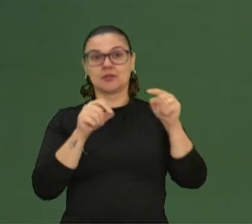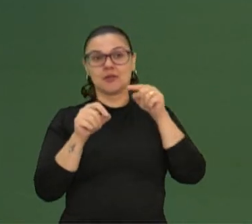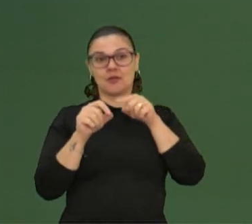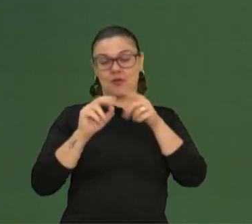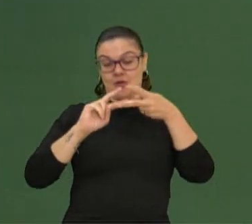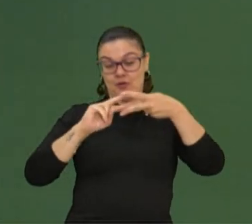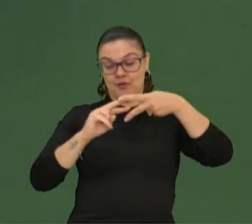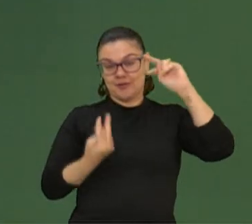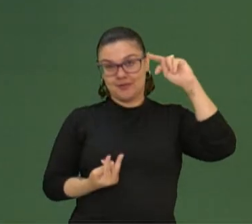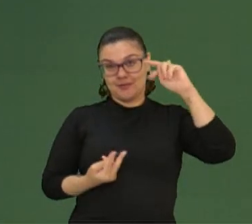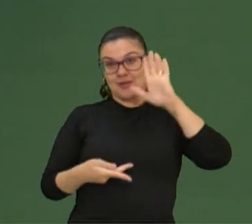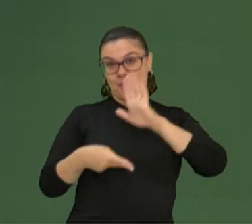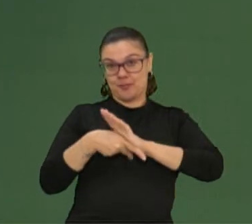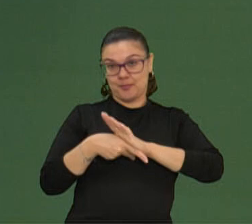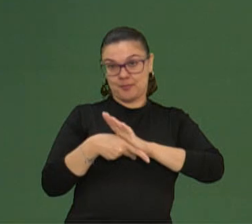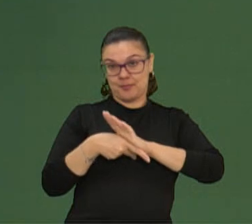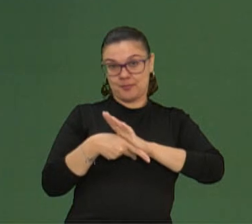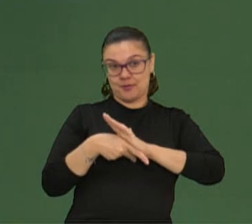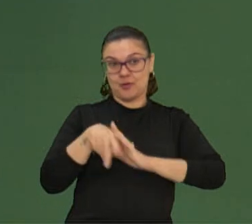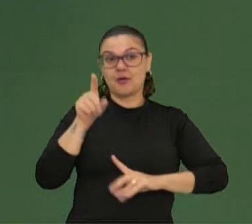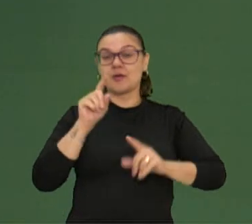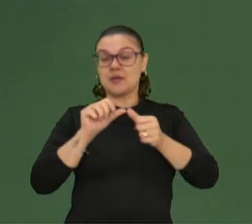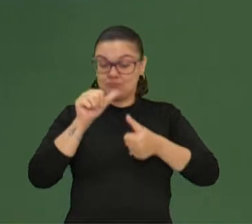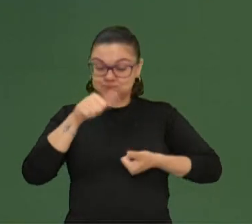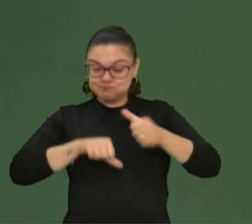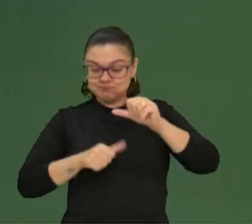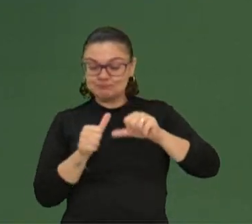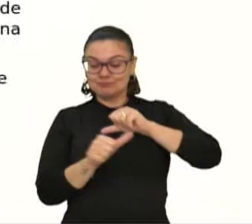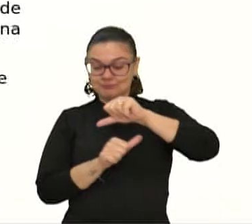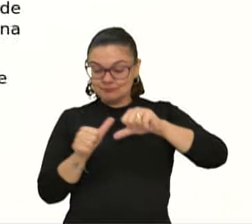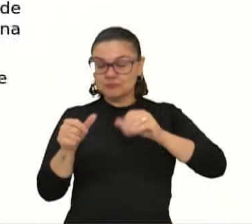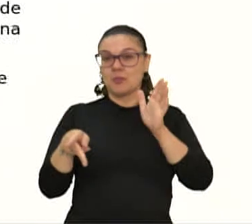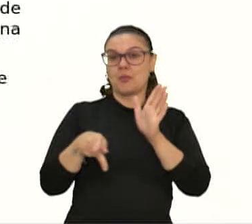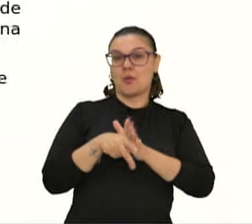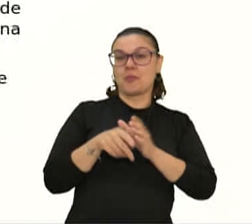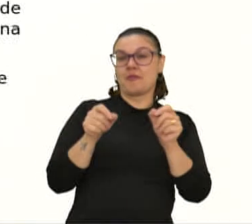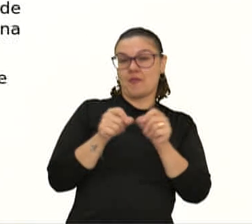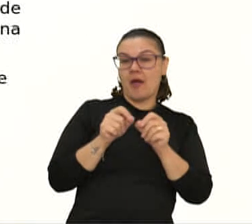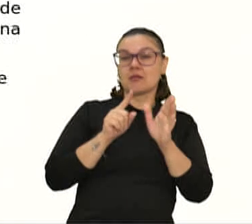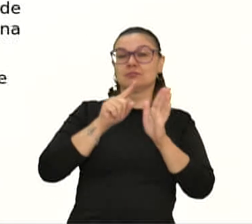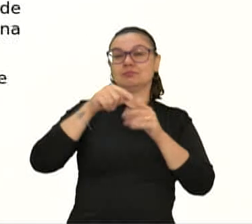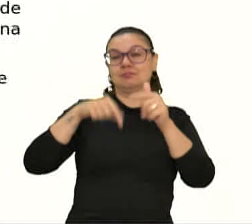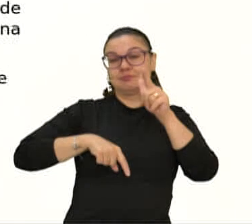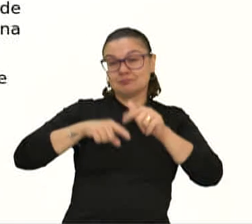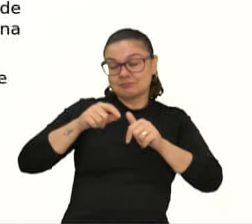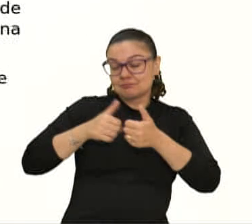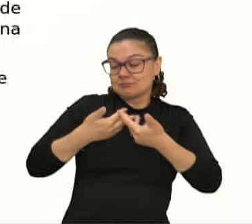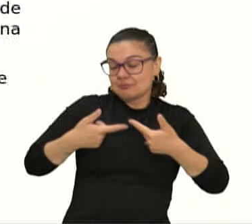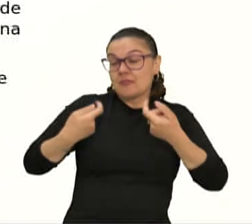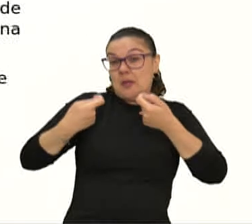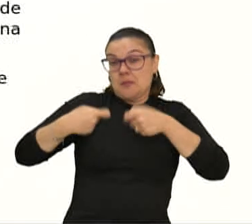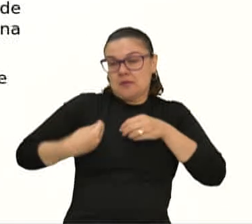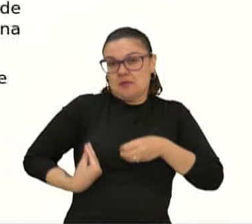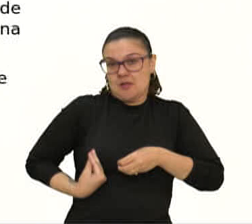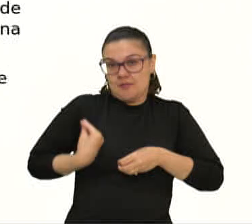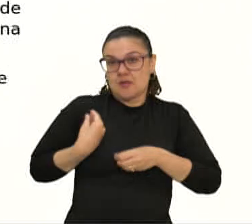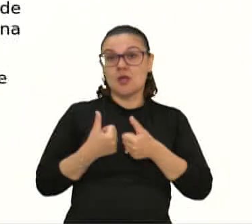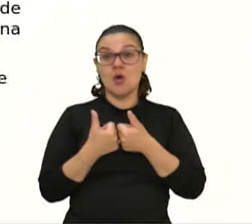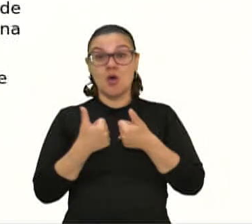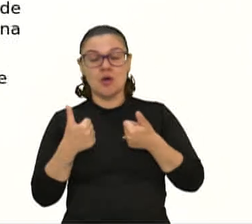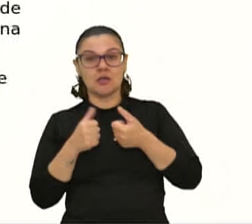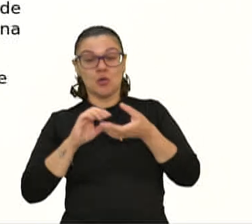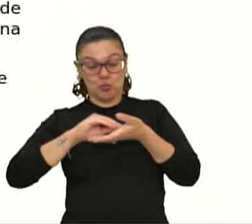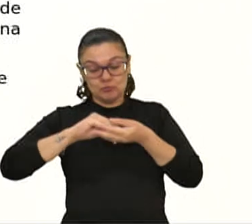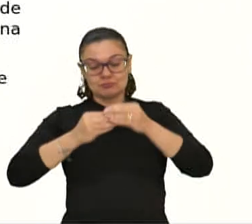DNA próprio do cloroplasto, que coordena as funções dele. Produz as proteínas que o cloroplasto precisa. Tudo isso